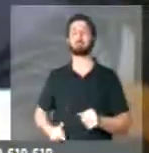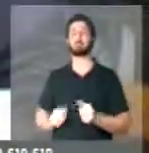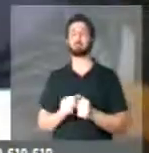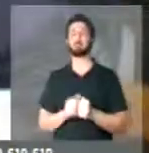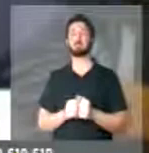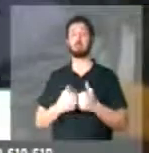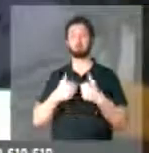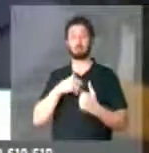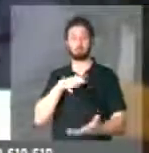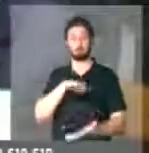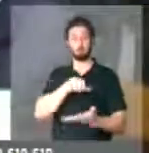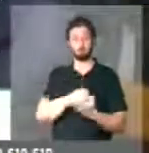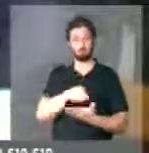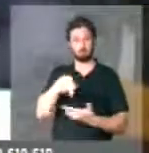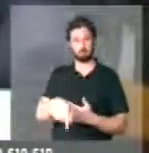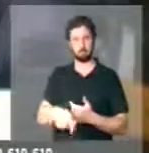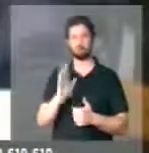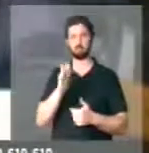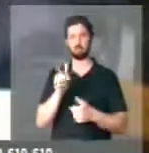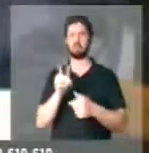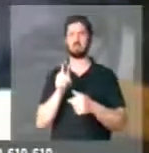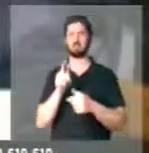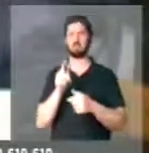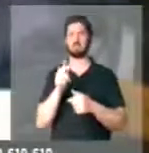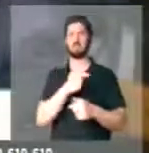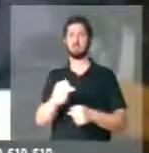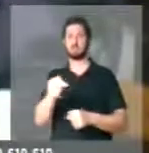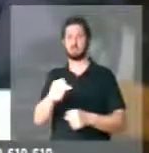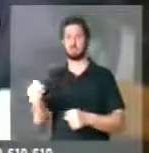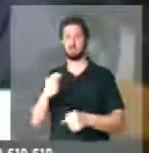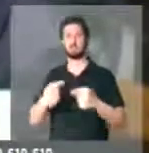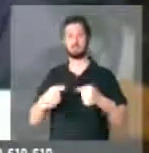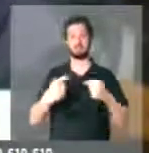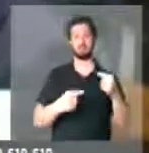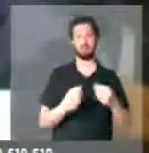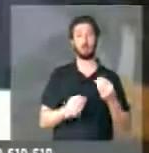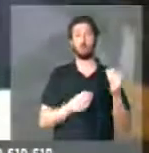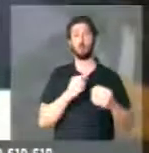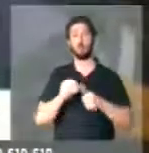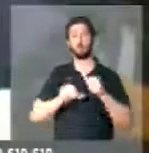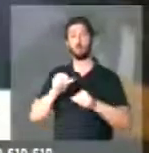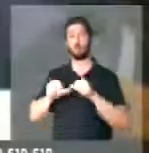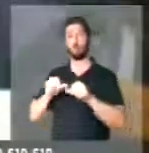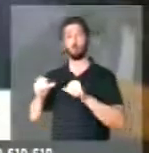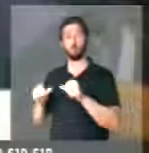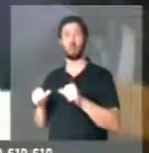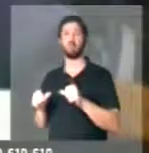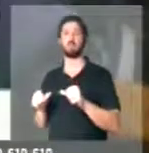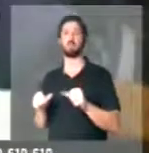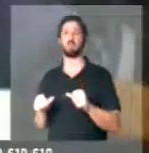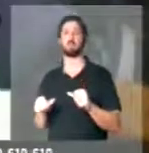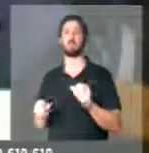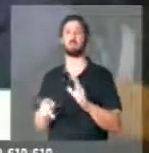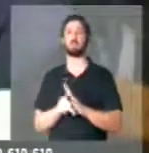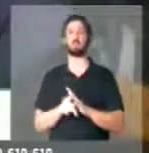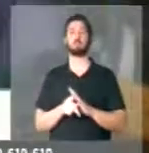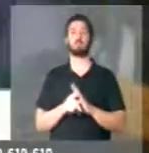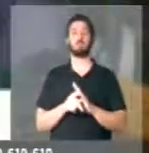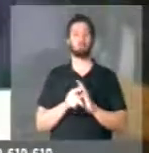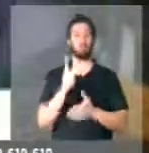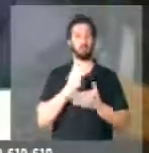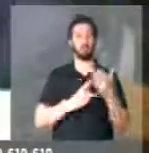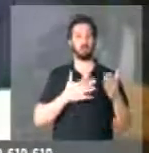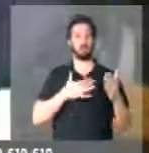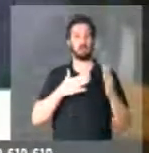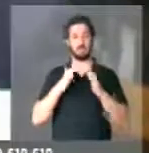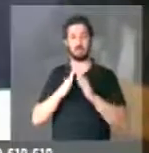deixar um registro. Nós estamos há algumas semanas na discussão das alterações feitas ao programa Minha Casa Minha Vida